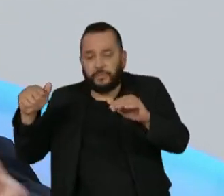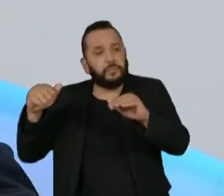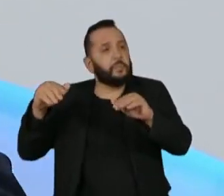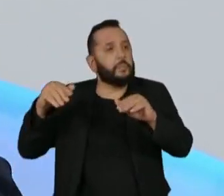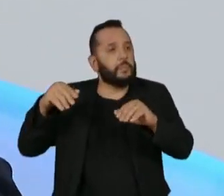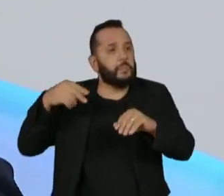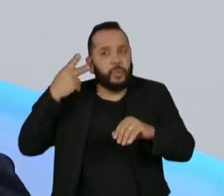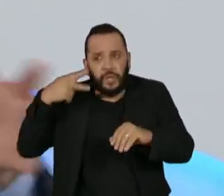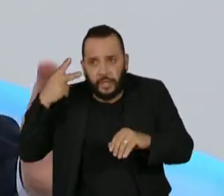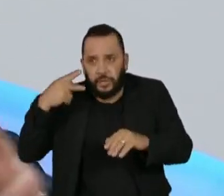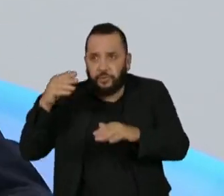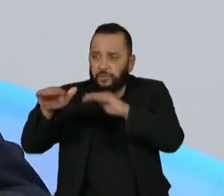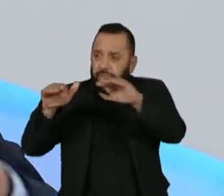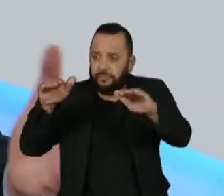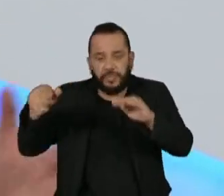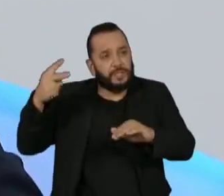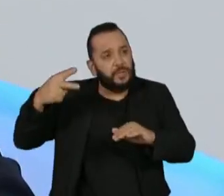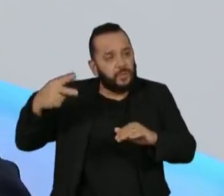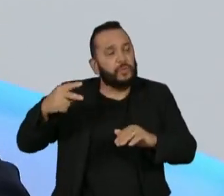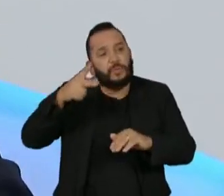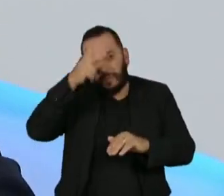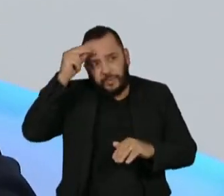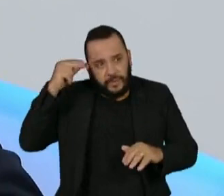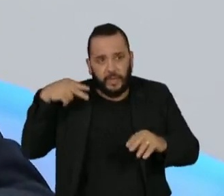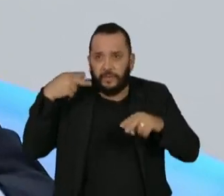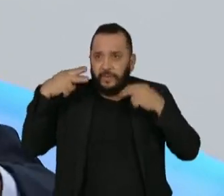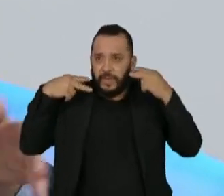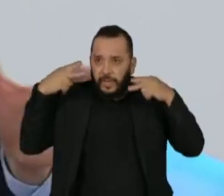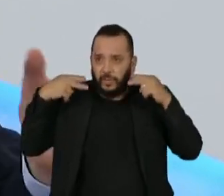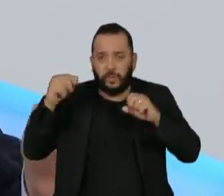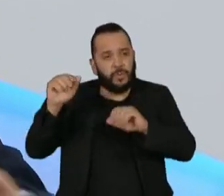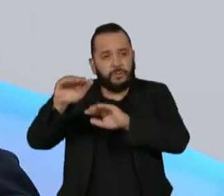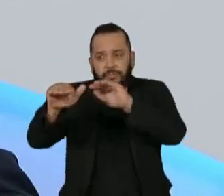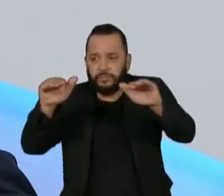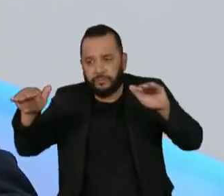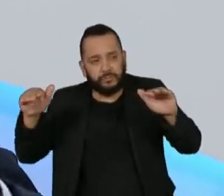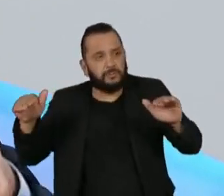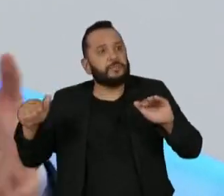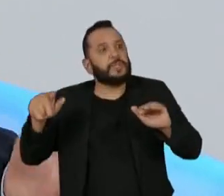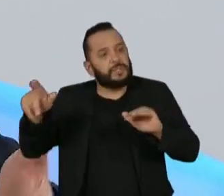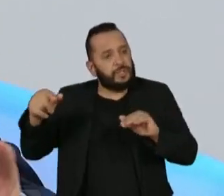ou não eleitos, não é, vice-prefeitos, vereadores, acabam fazendo uma